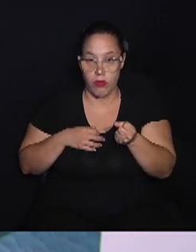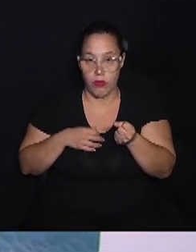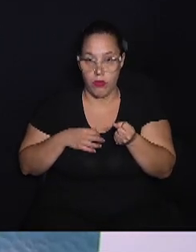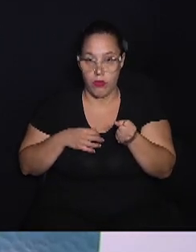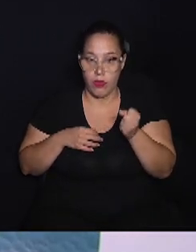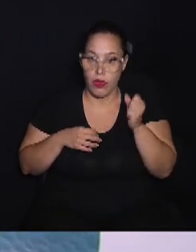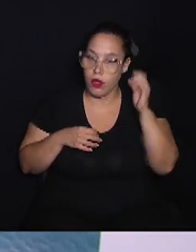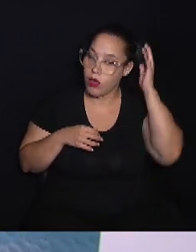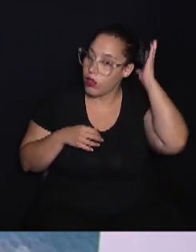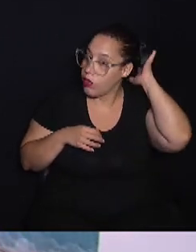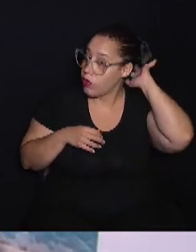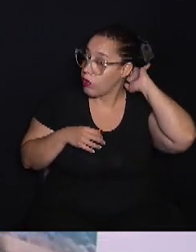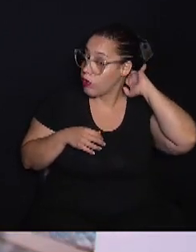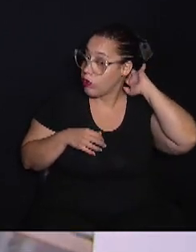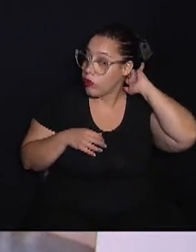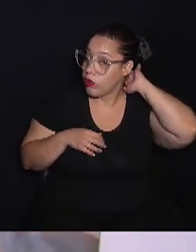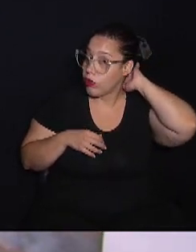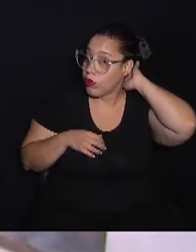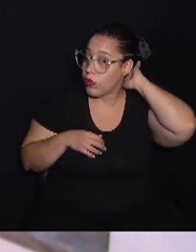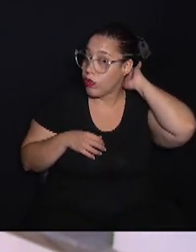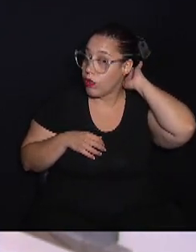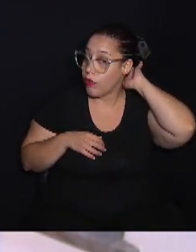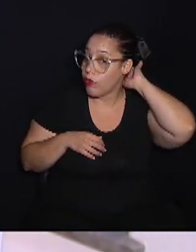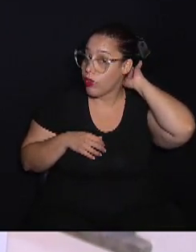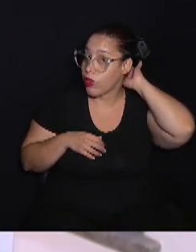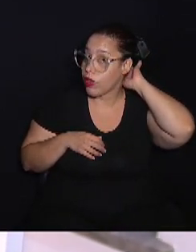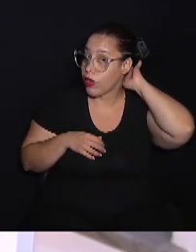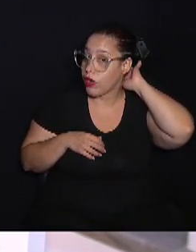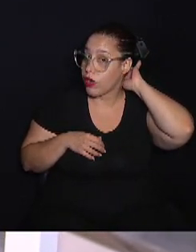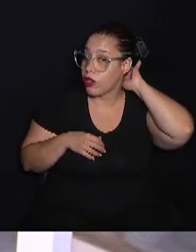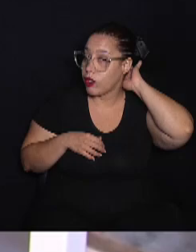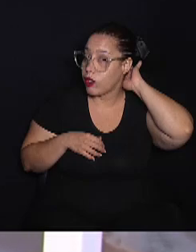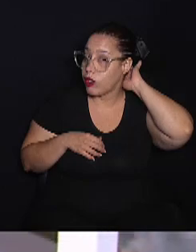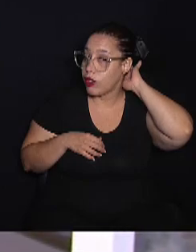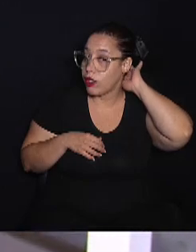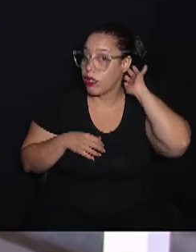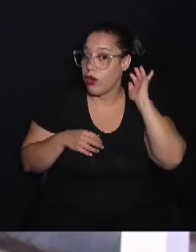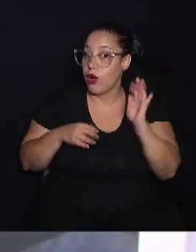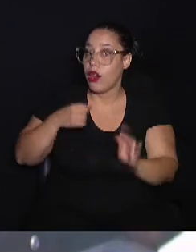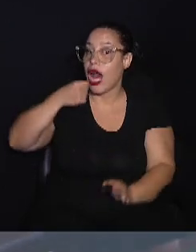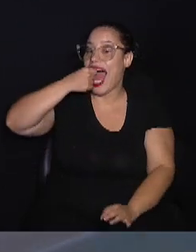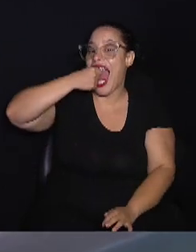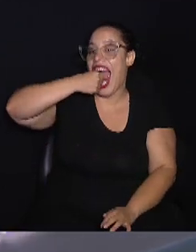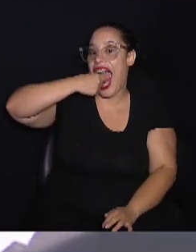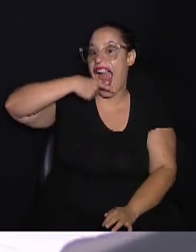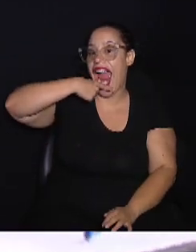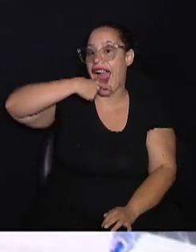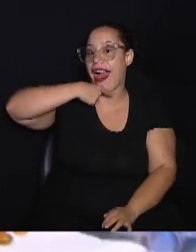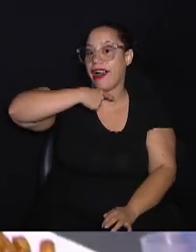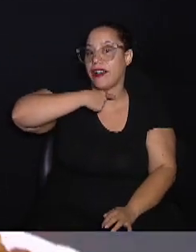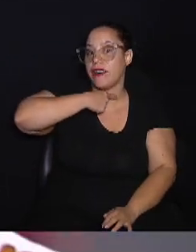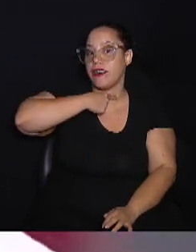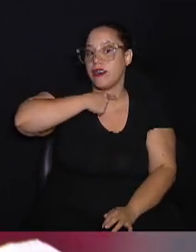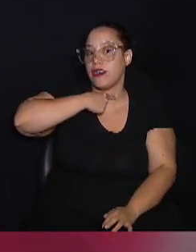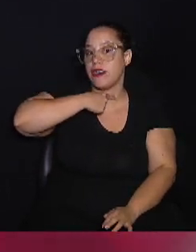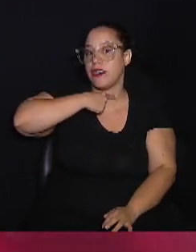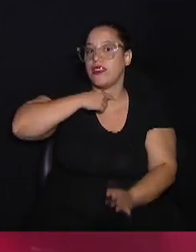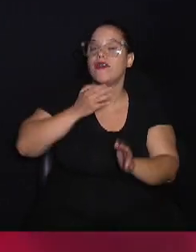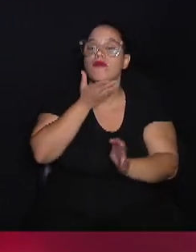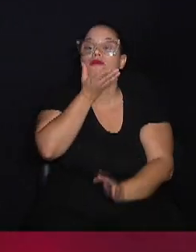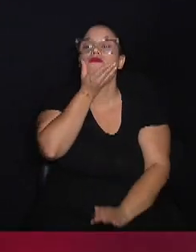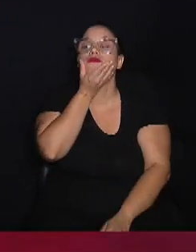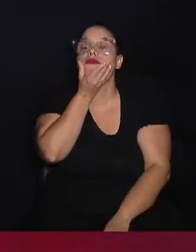centralizar Julia danada aqui ó já peguei uma cachorrinha mais ó ó você direciona aqui